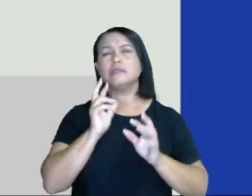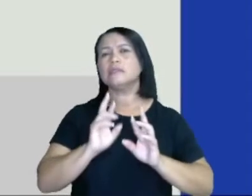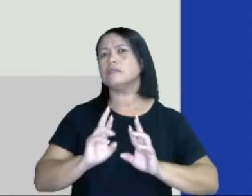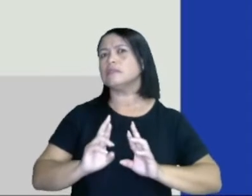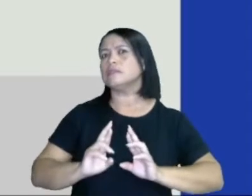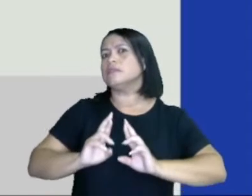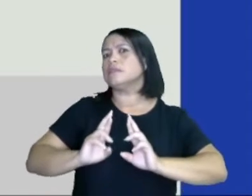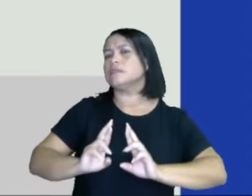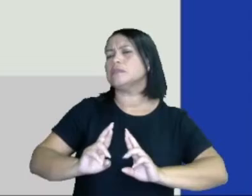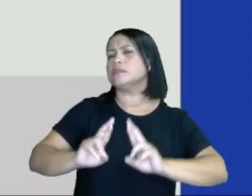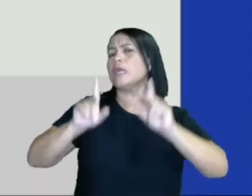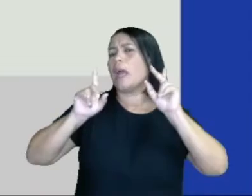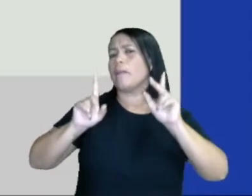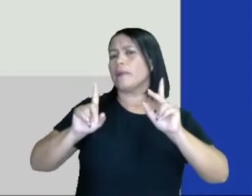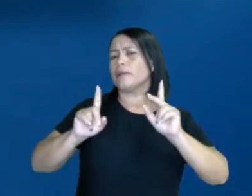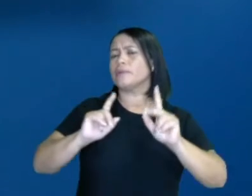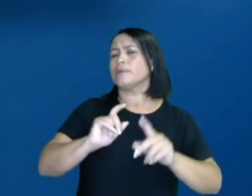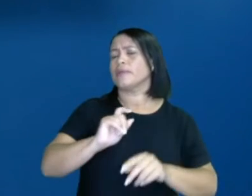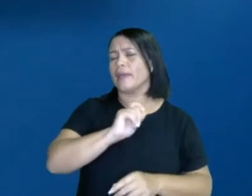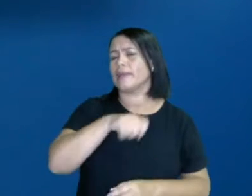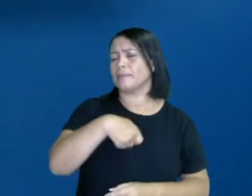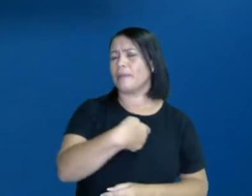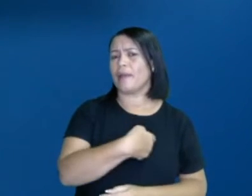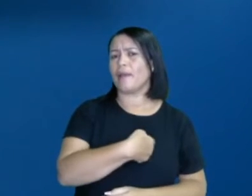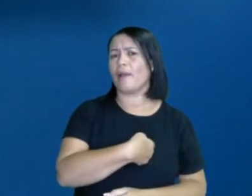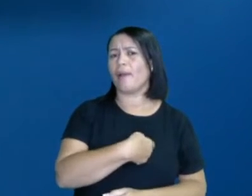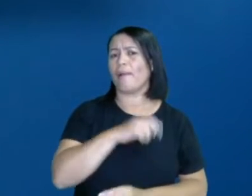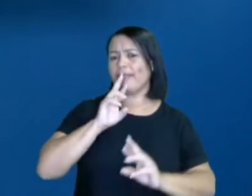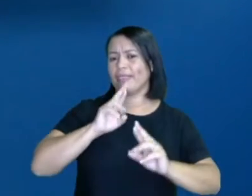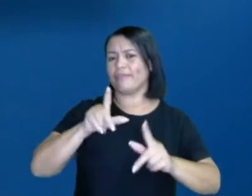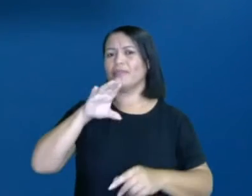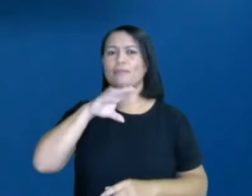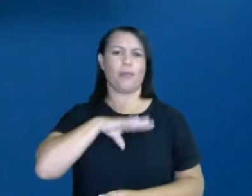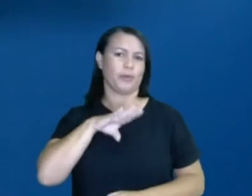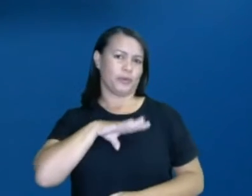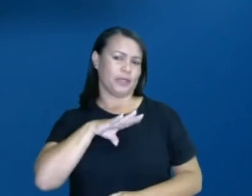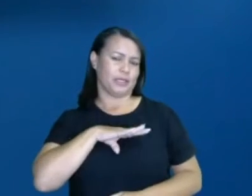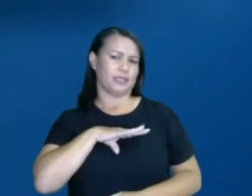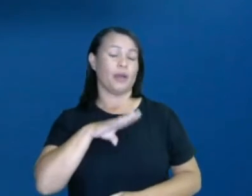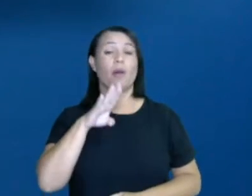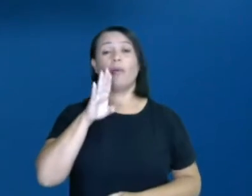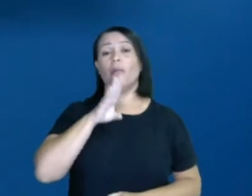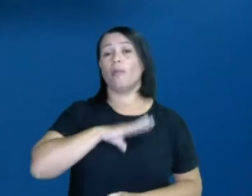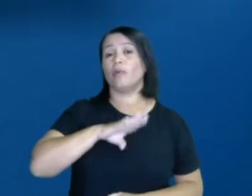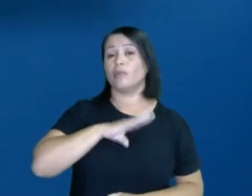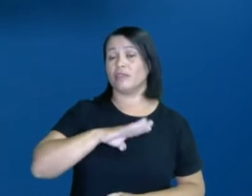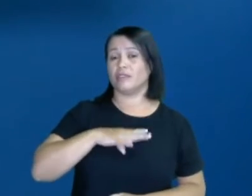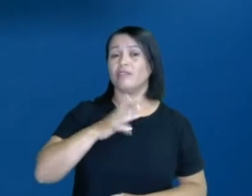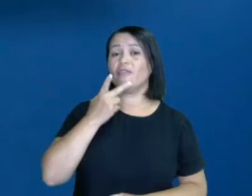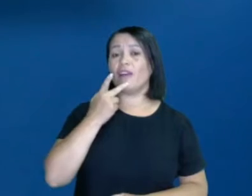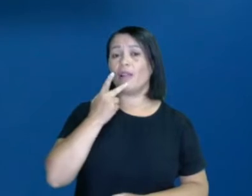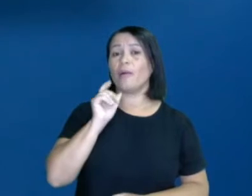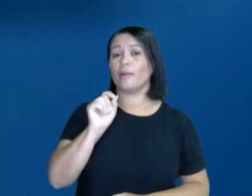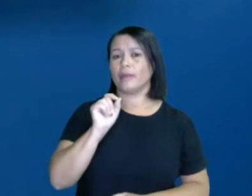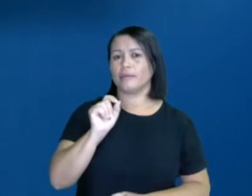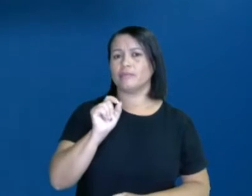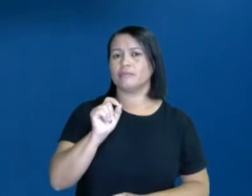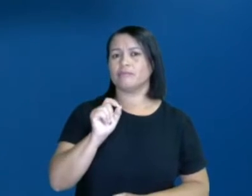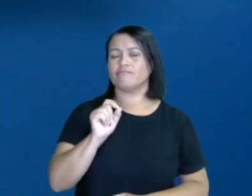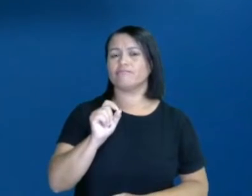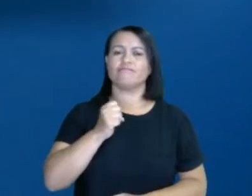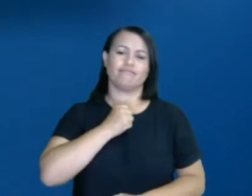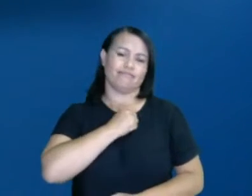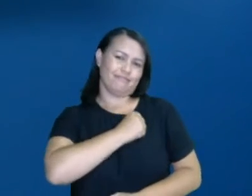uma palavra que em espanhol é diferente do português. Para o português, a gente diz que está